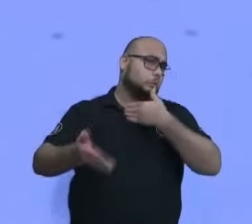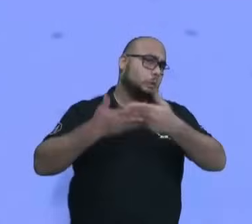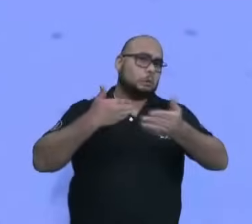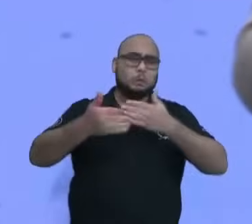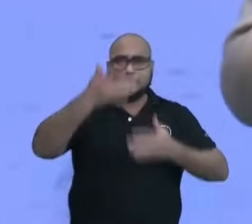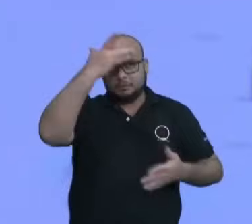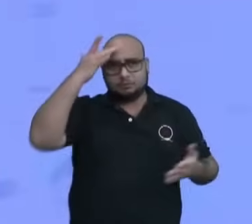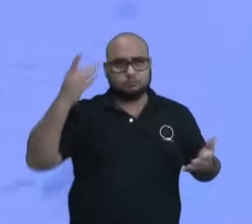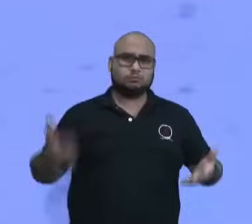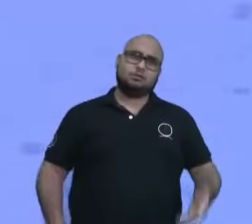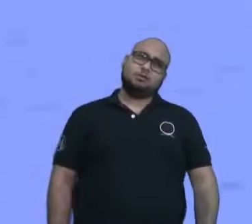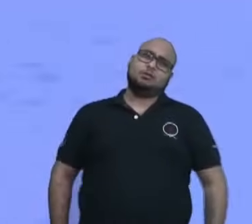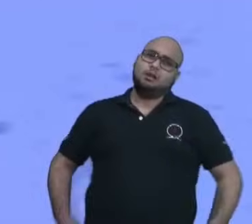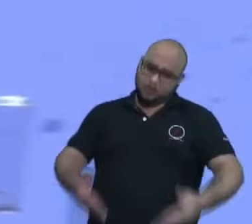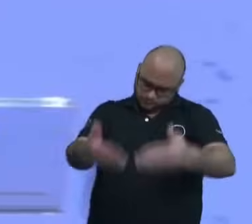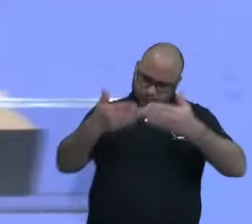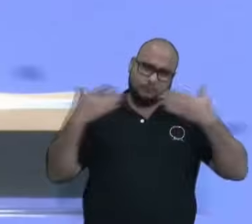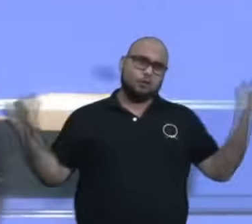ministério